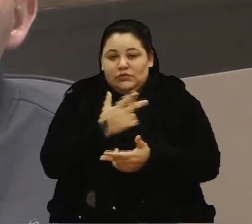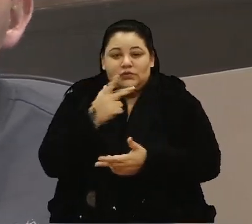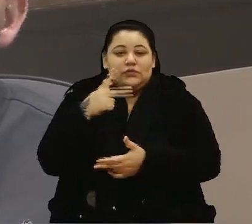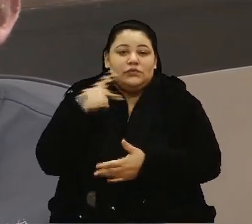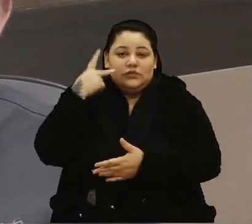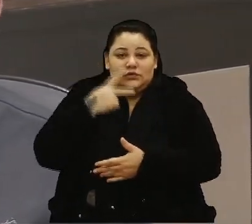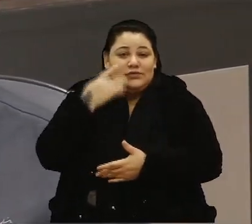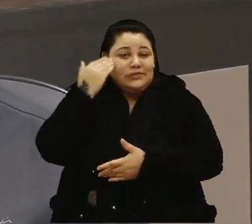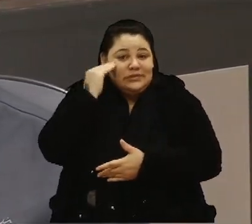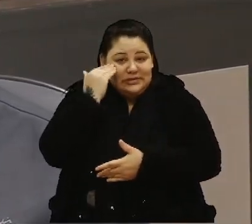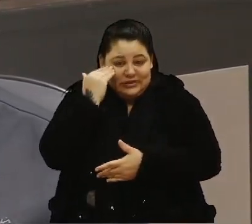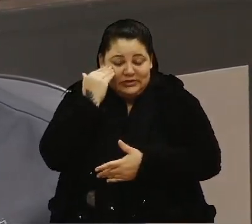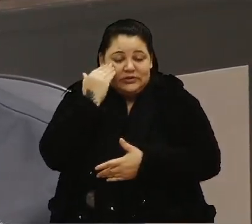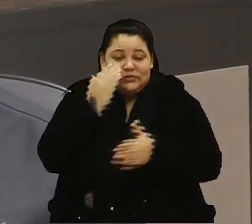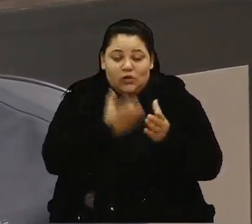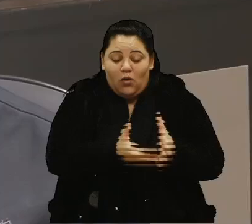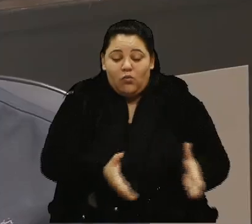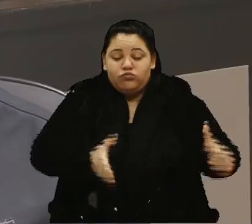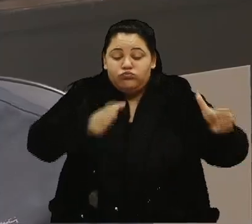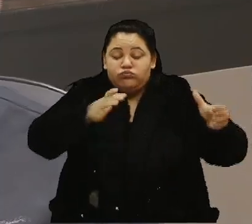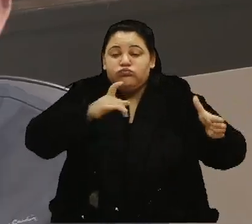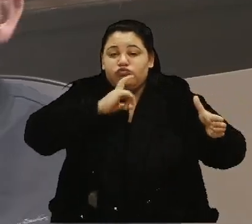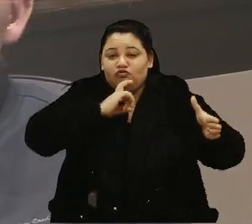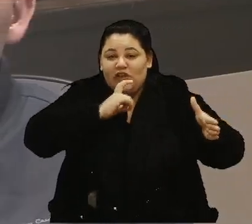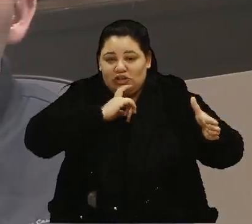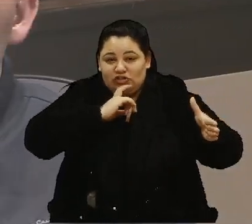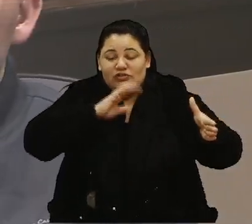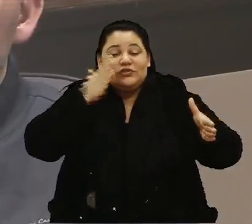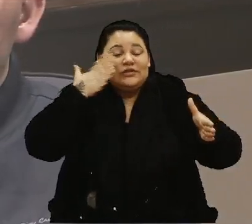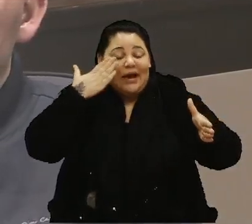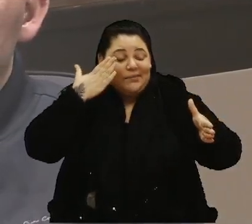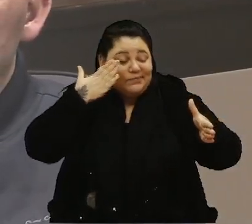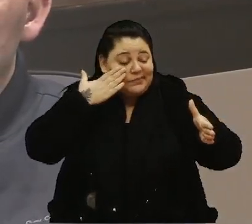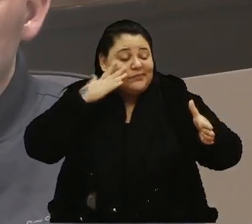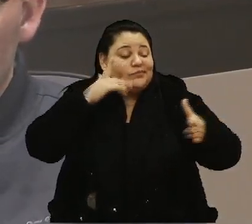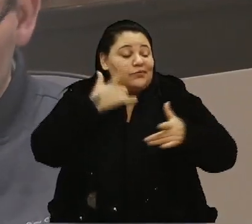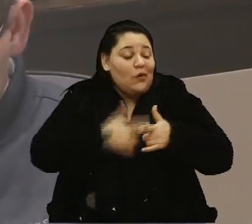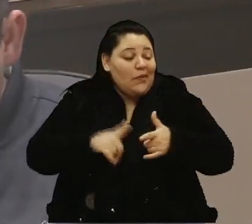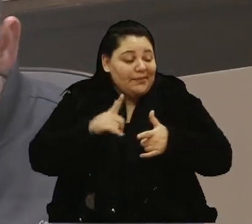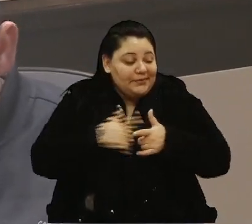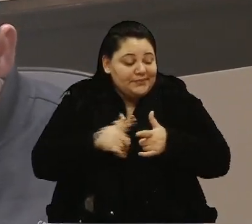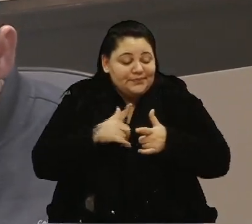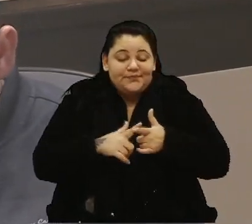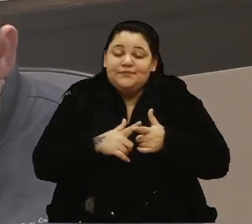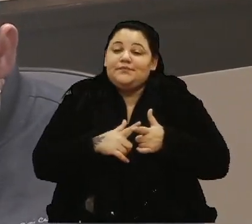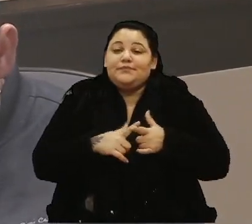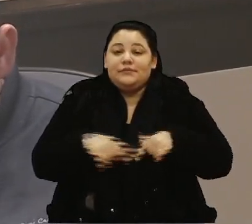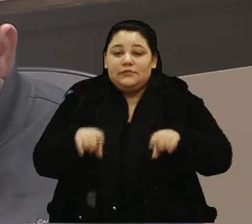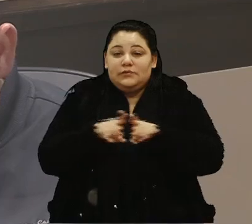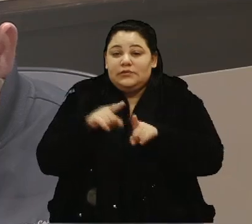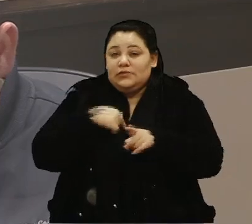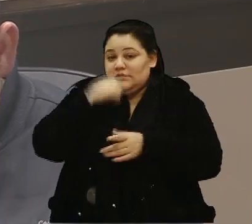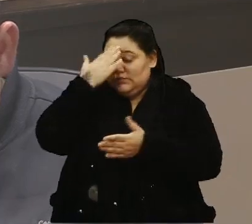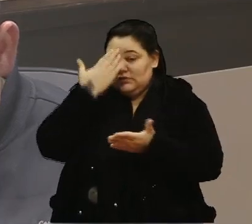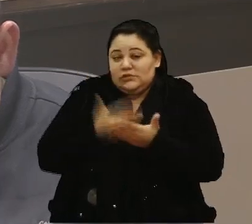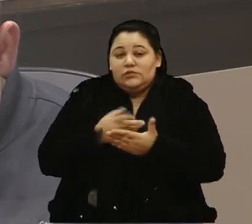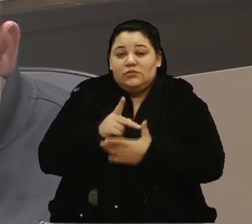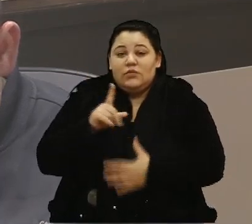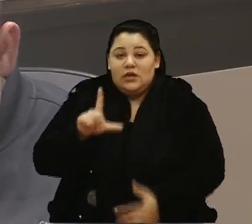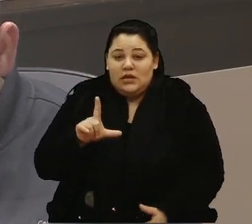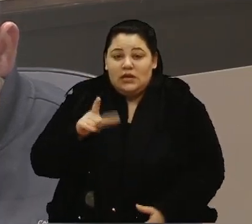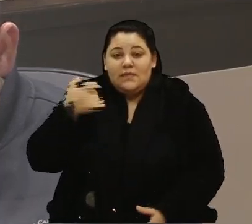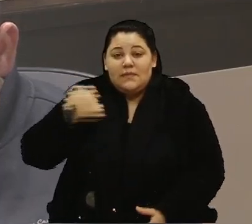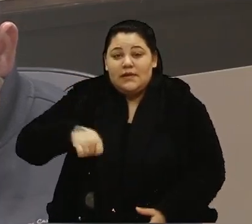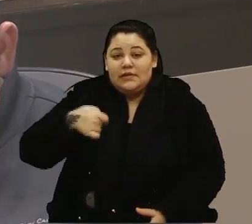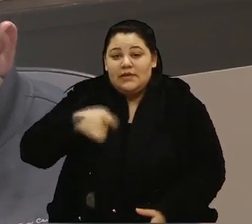container seletivo, né, vereadora Daiane? A gente sabe que é um problema. Também eu acredito aqui, anotei um ponto, que o PL precisaria